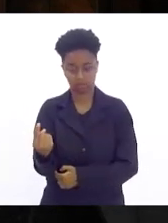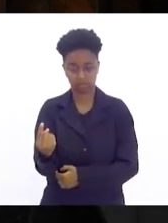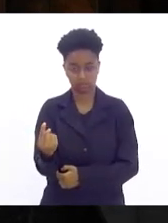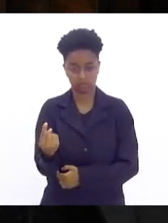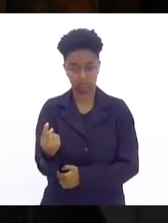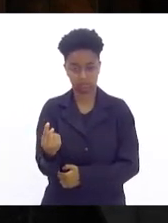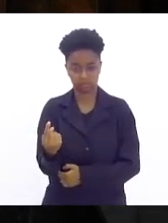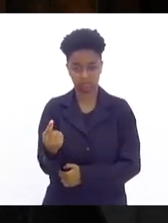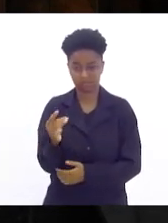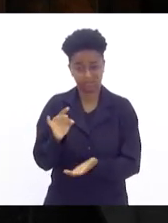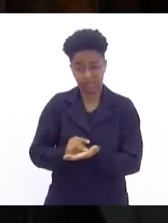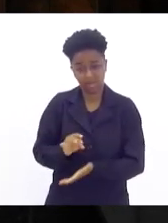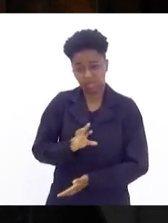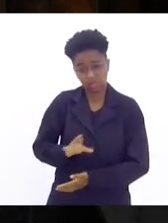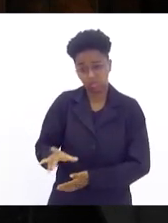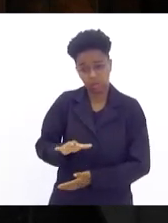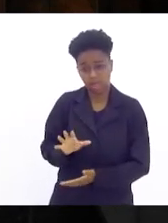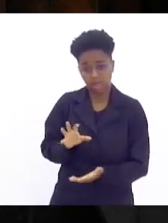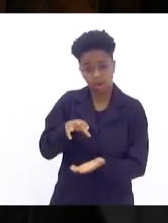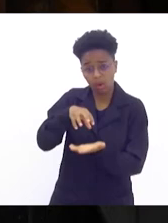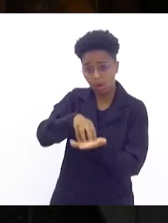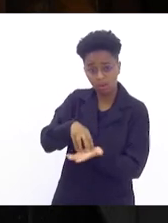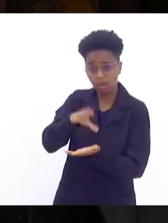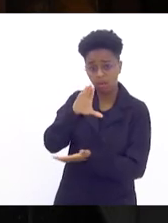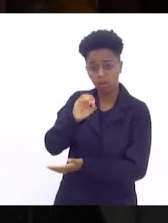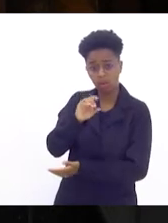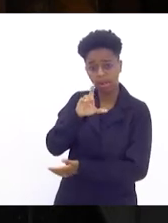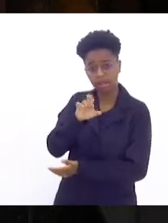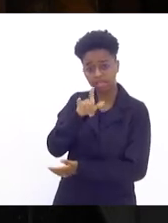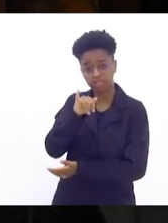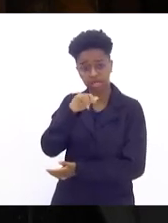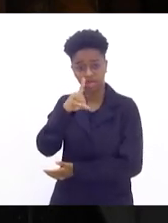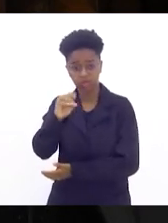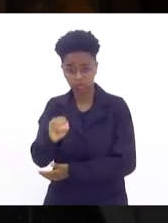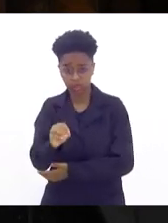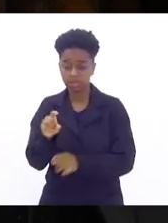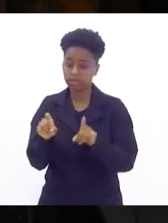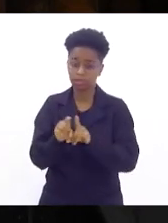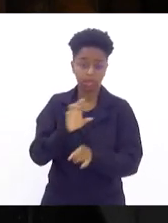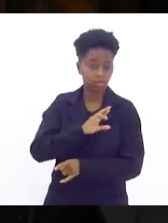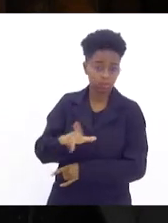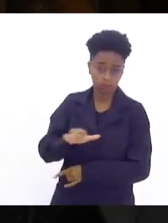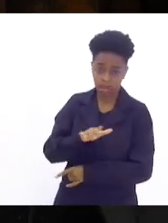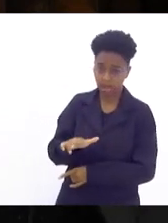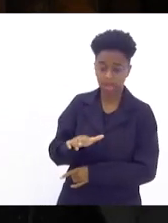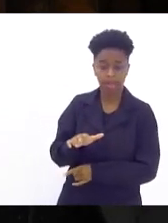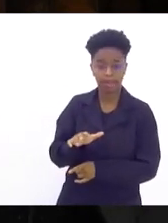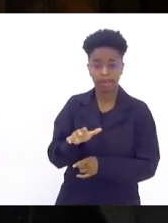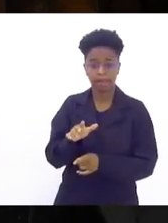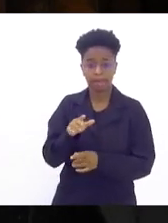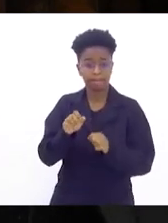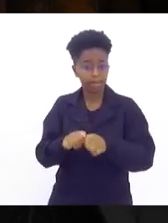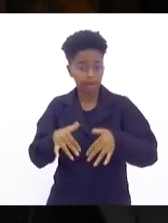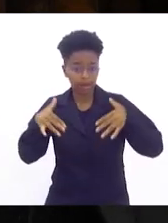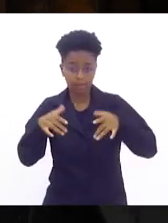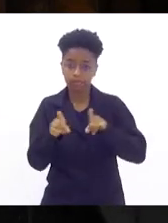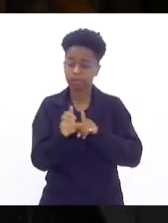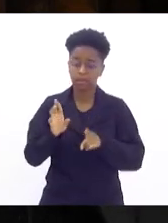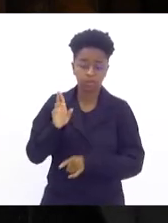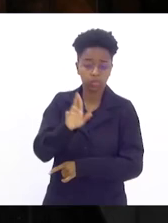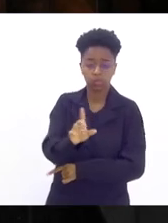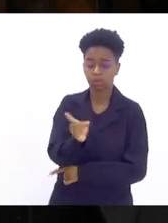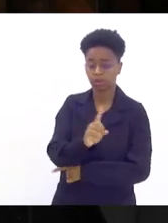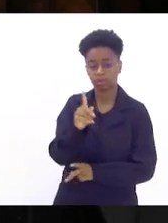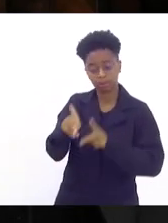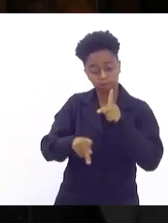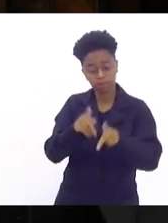não seria um órgão colegiado nem seria um Parlamento nem uma representação do povo do